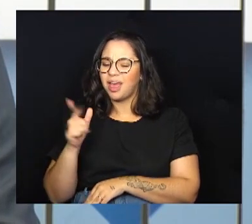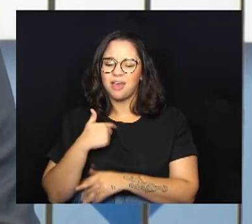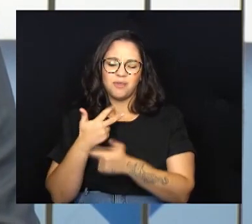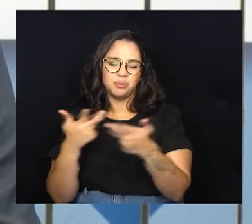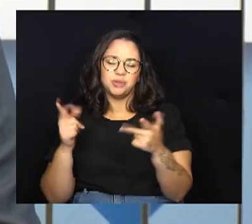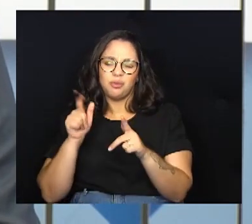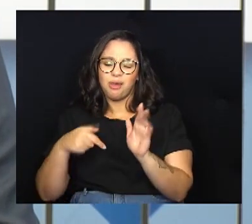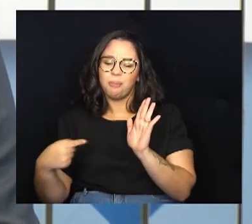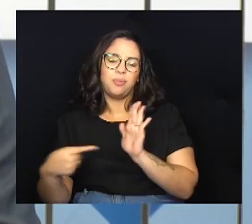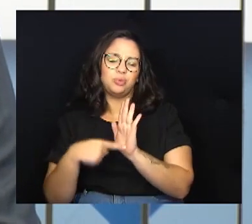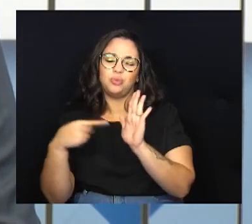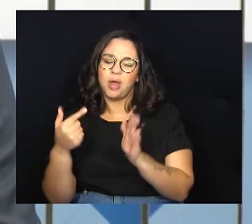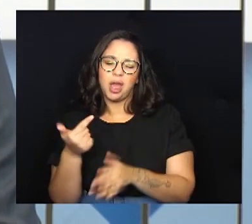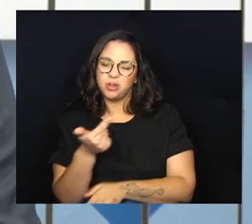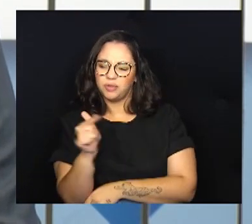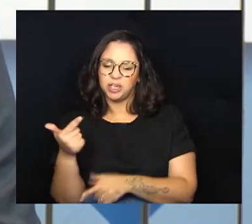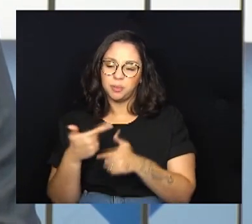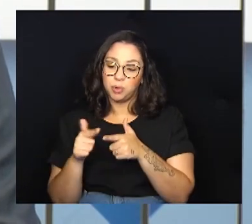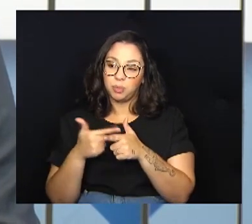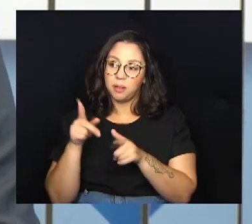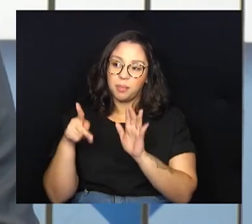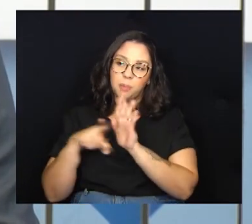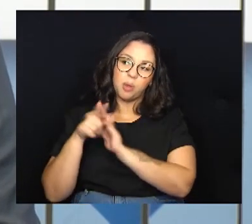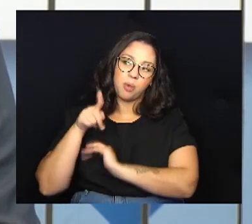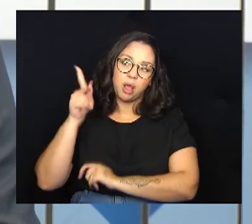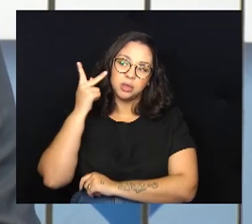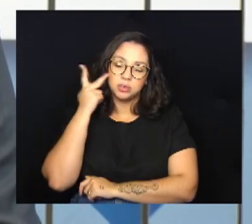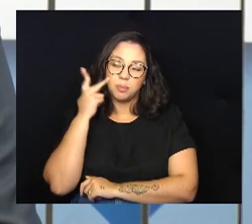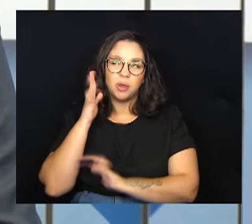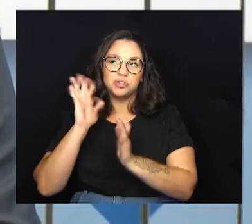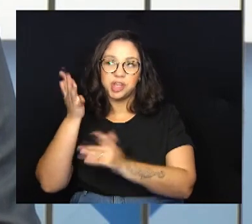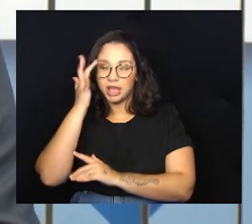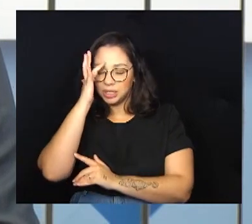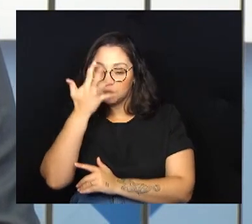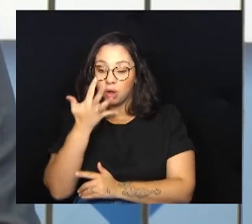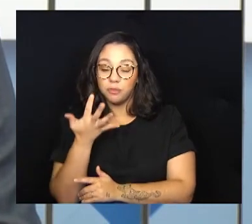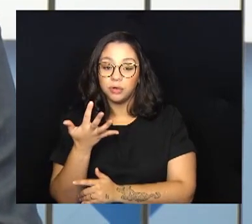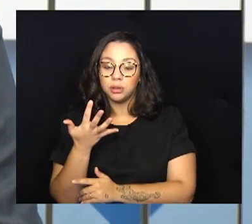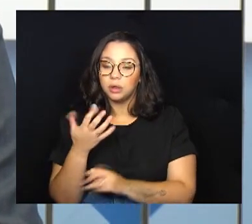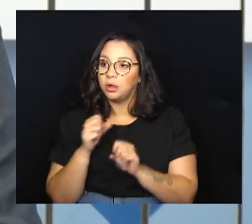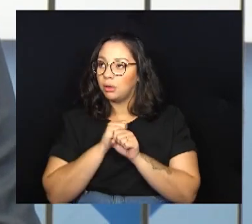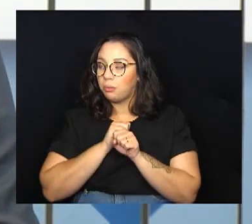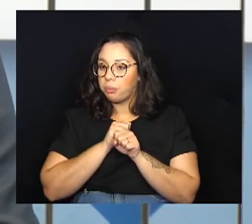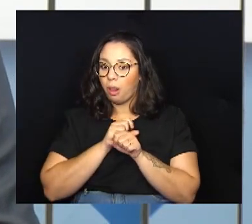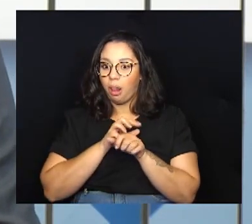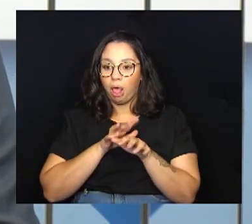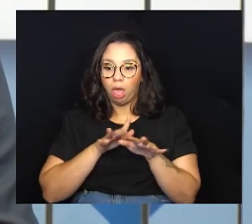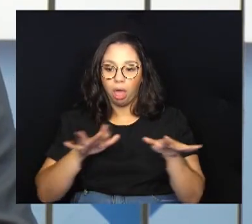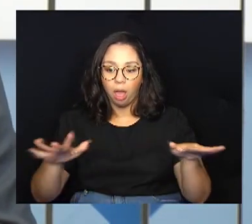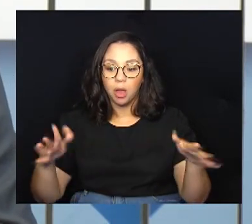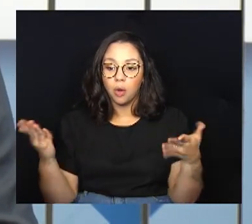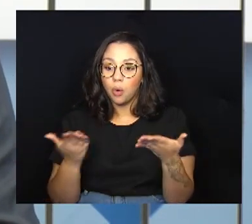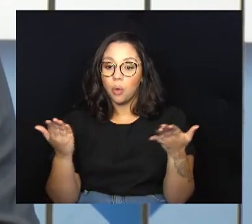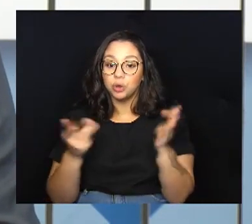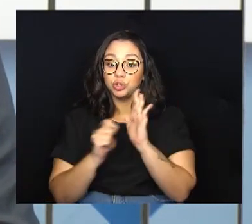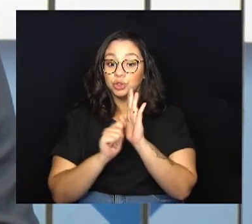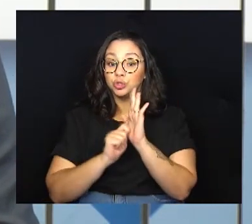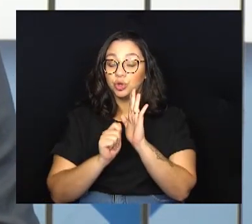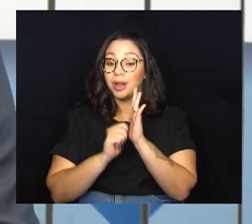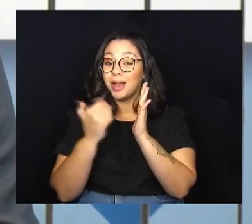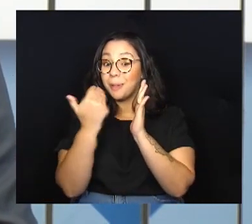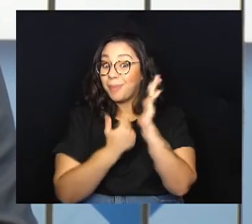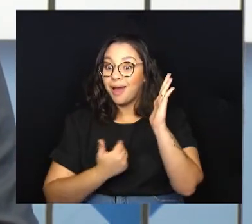da natureza, a maconha planta, e a maconha sintética, que não tem nada a ver com a maconha que a gente tem